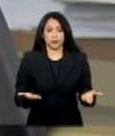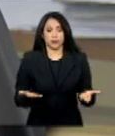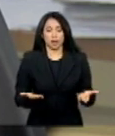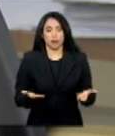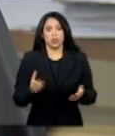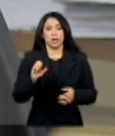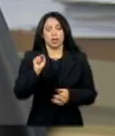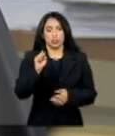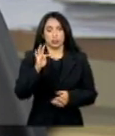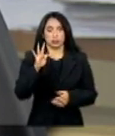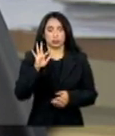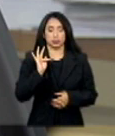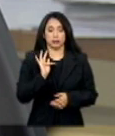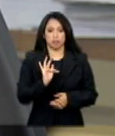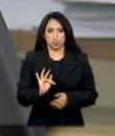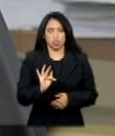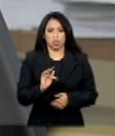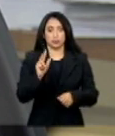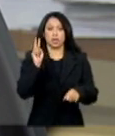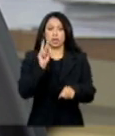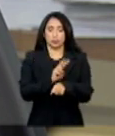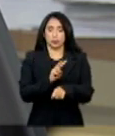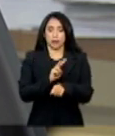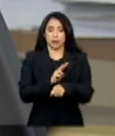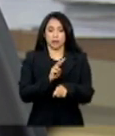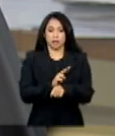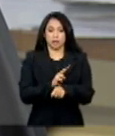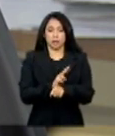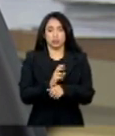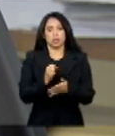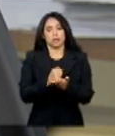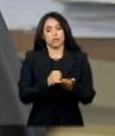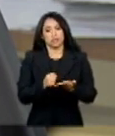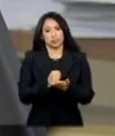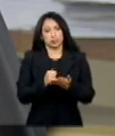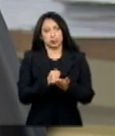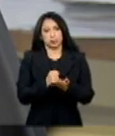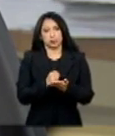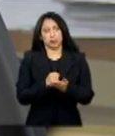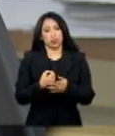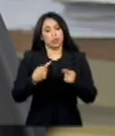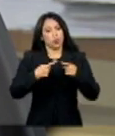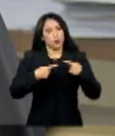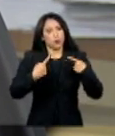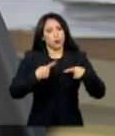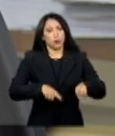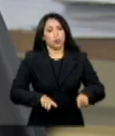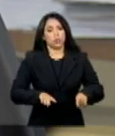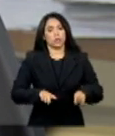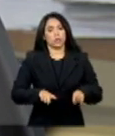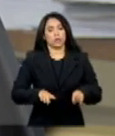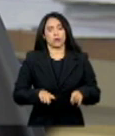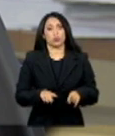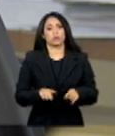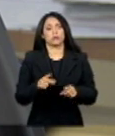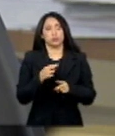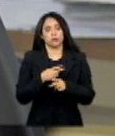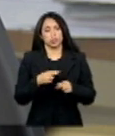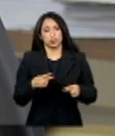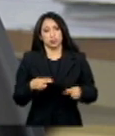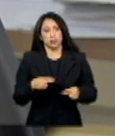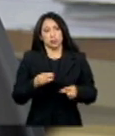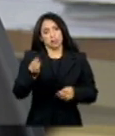enquanto guardião dos direitos e liberdades fundamentais coibir condutas que em última análise enfraquecem